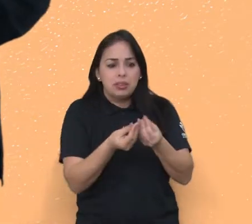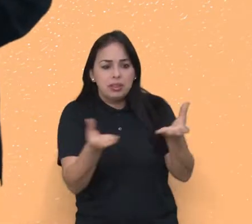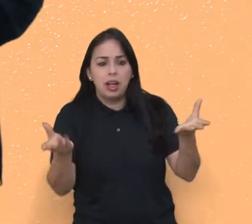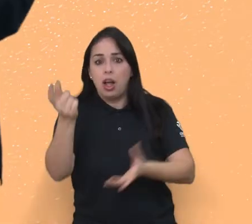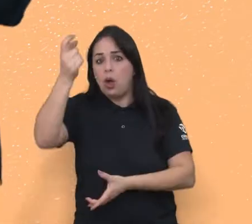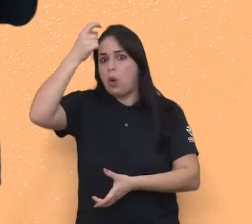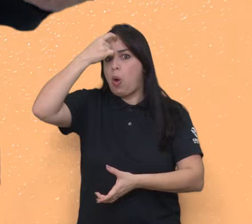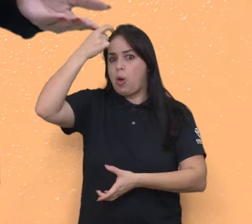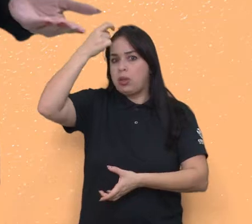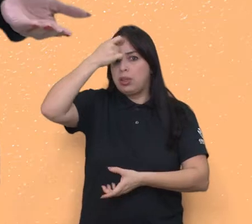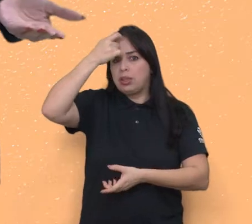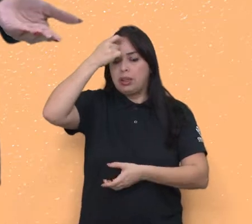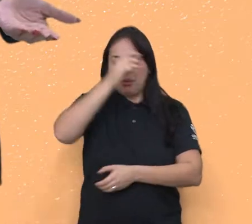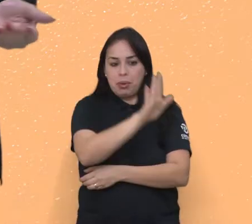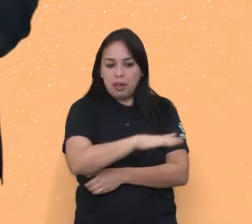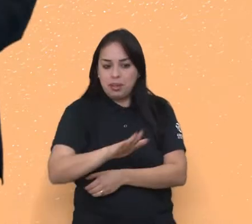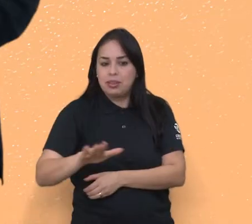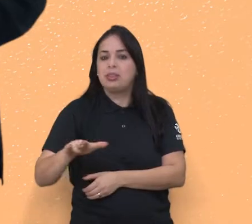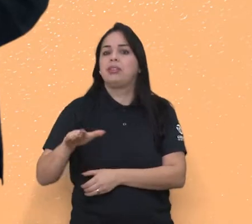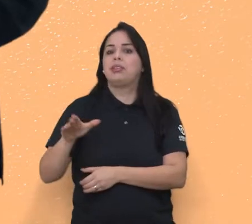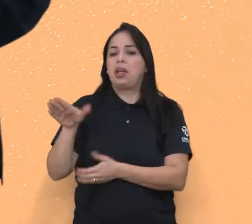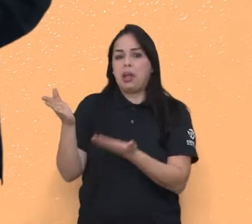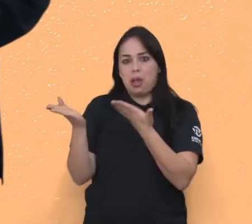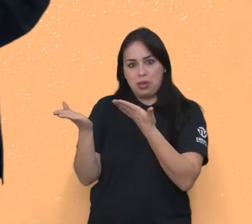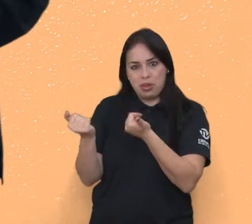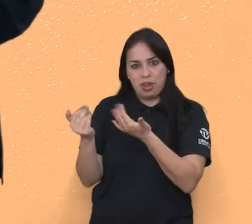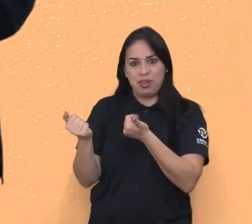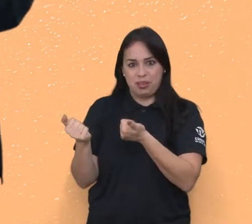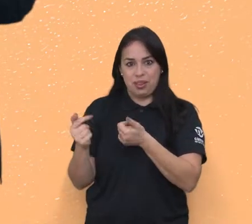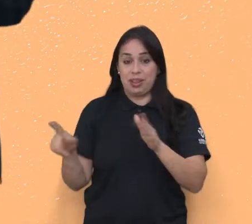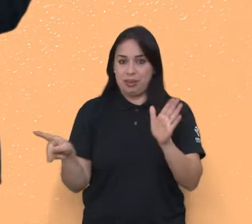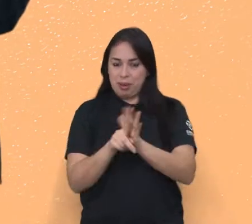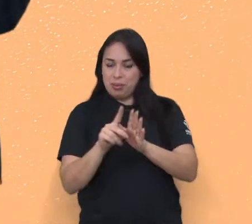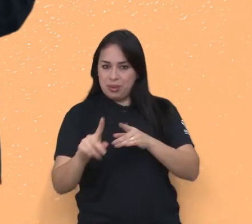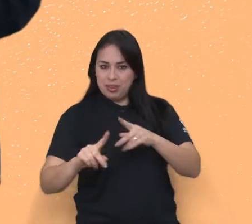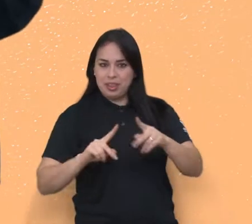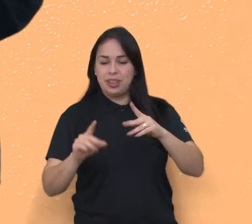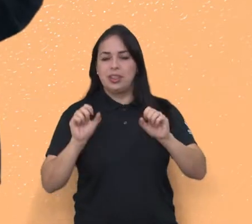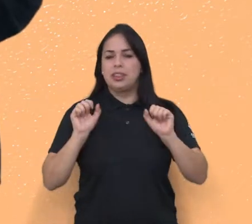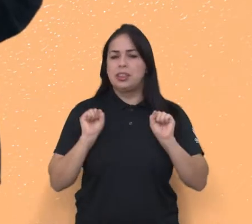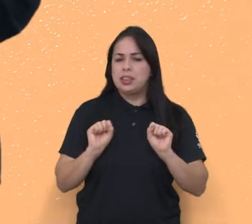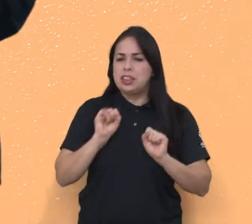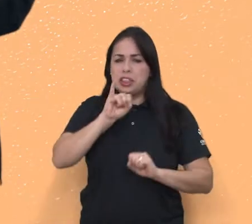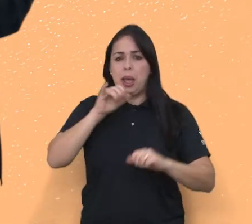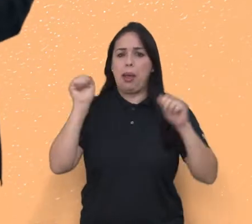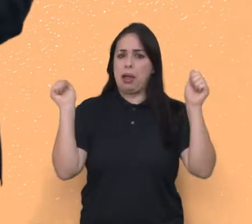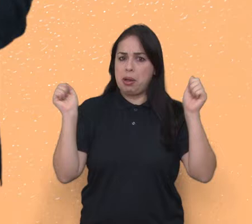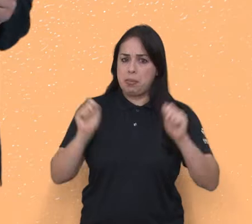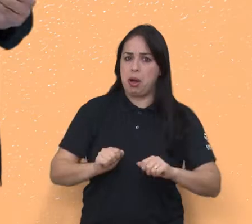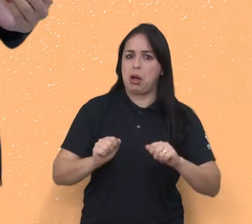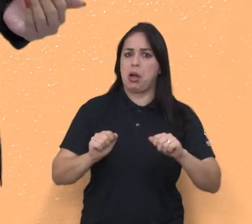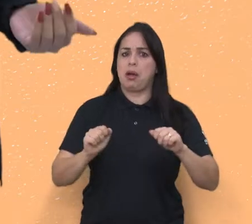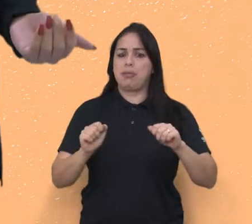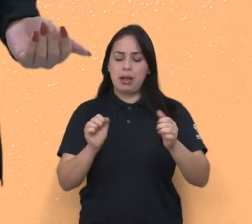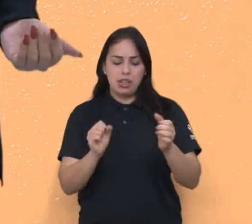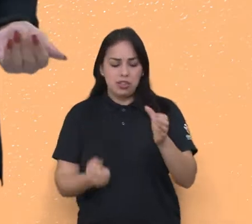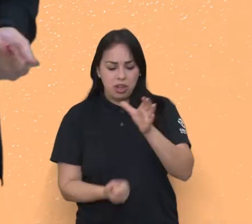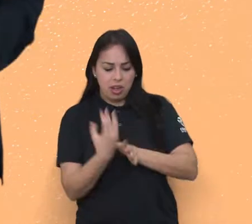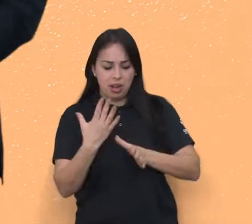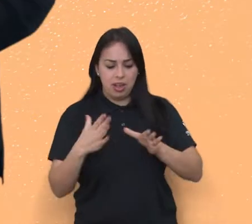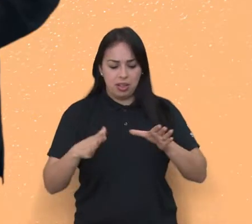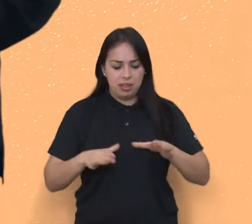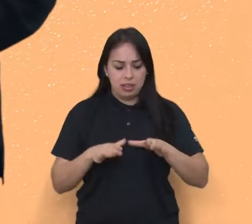consciência ambiental para crianças e jovens de São José dos Campos. E se é possível fabricar instrumentos musicais em